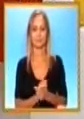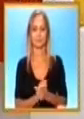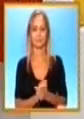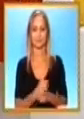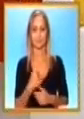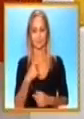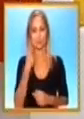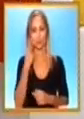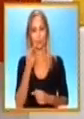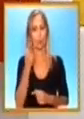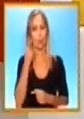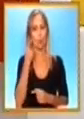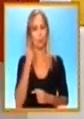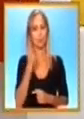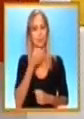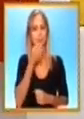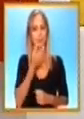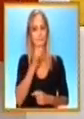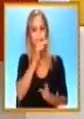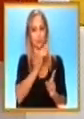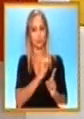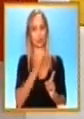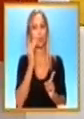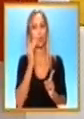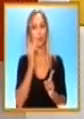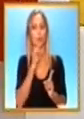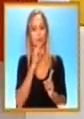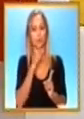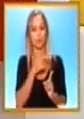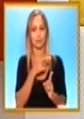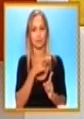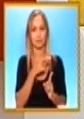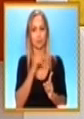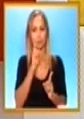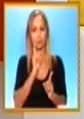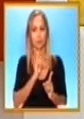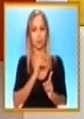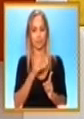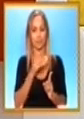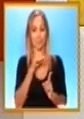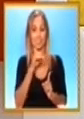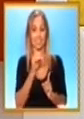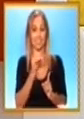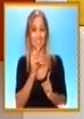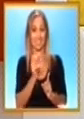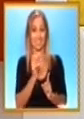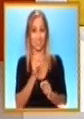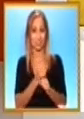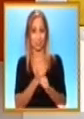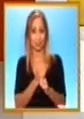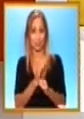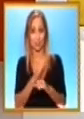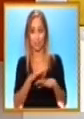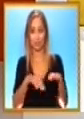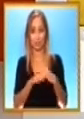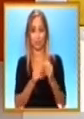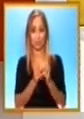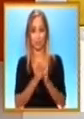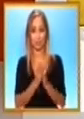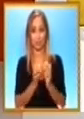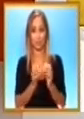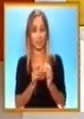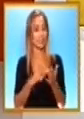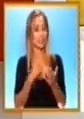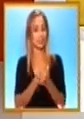Vês isto, percebes? Ouve bem a generosidade desta pessoa. Como é que isto é possível? Ah, uma mulher com 60 anos de carreira, que já fez tudo e fez sempre tudo tão